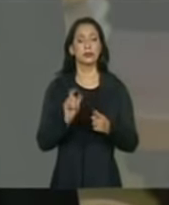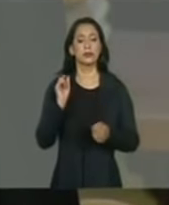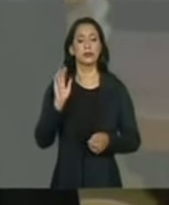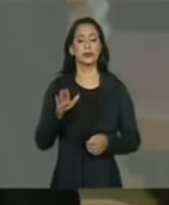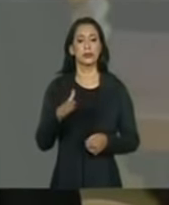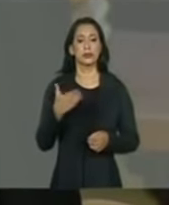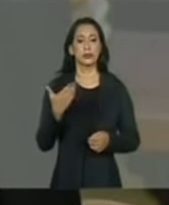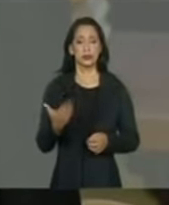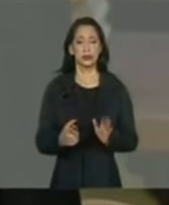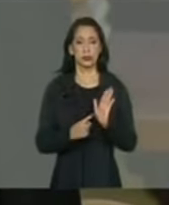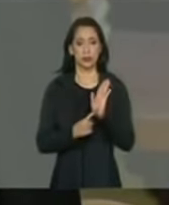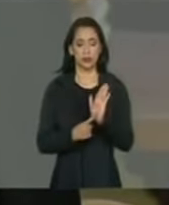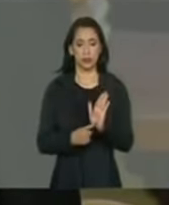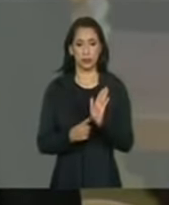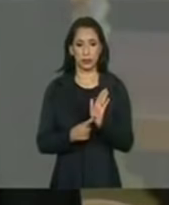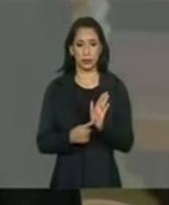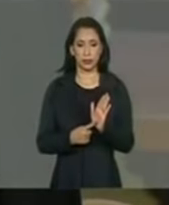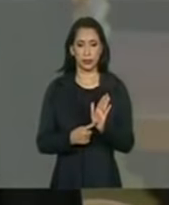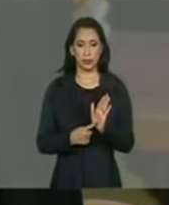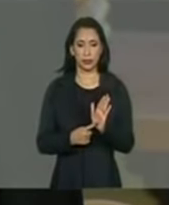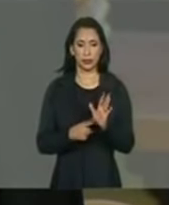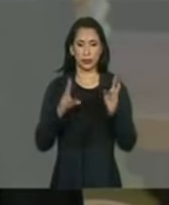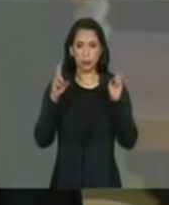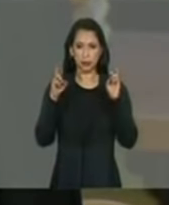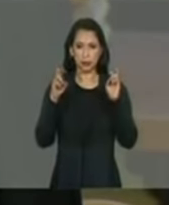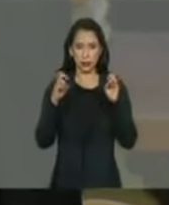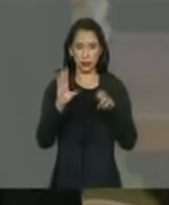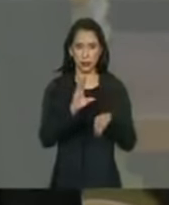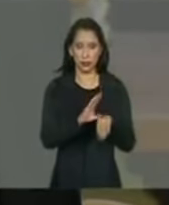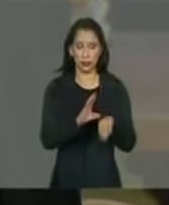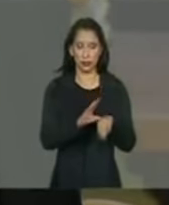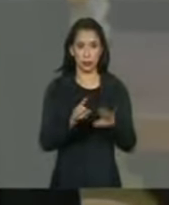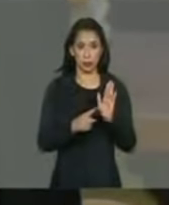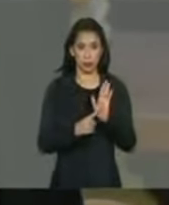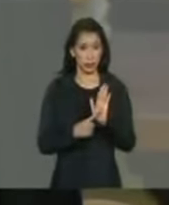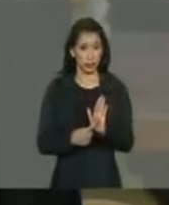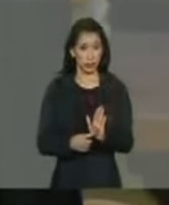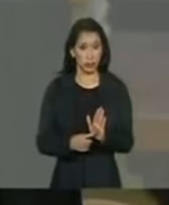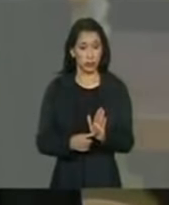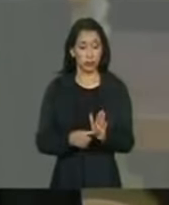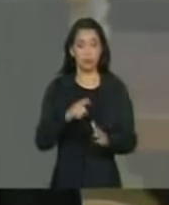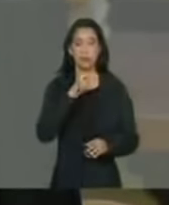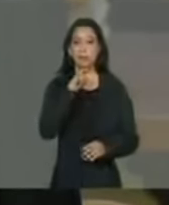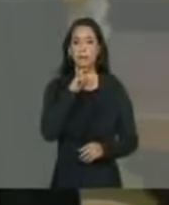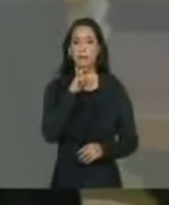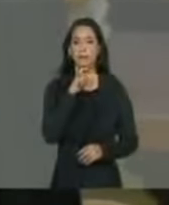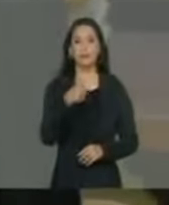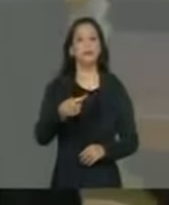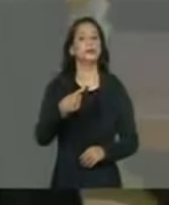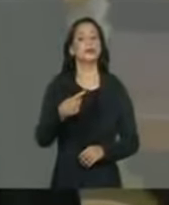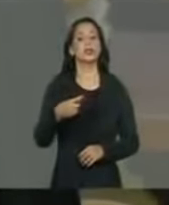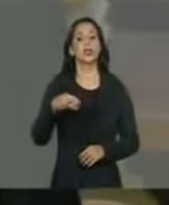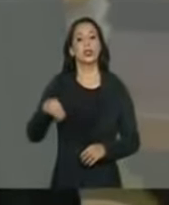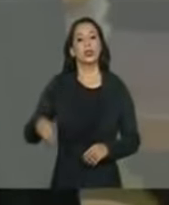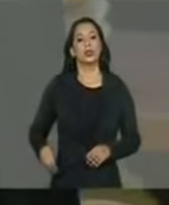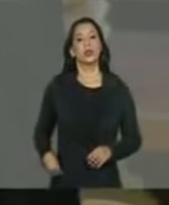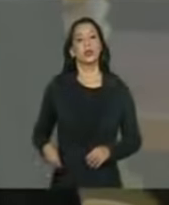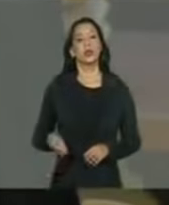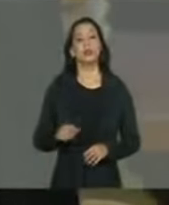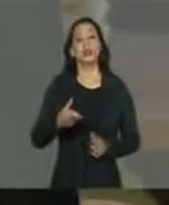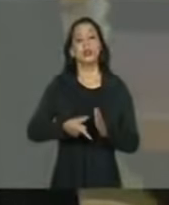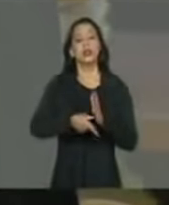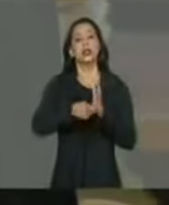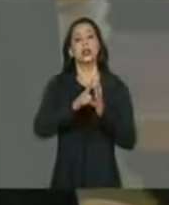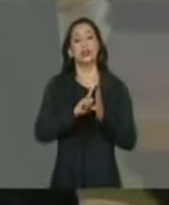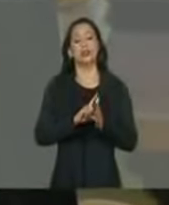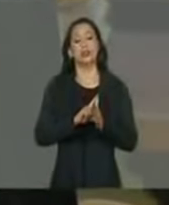a dizer ea cônsul federal dita que ninguém será considerado culpado antes do trânsito em julgado de